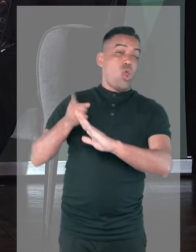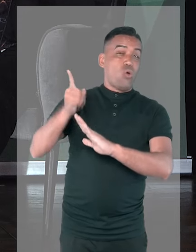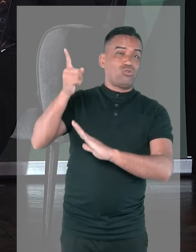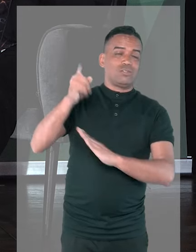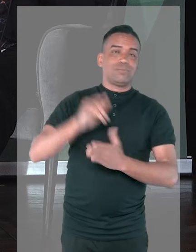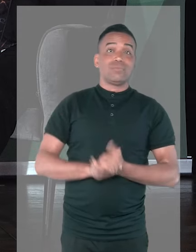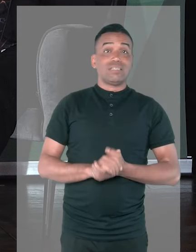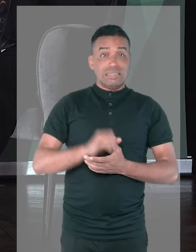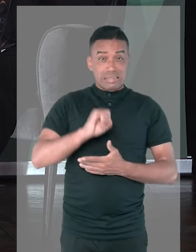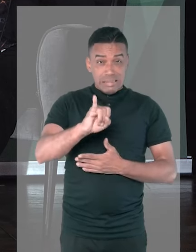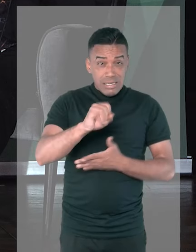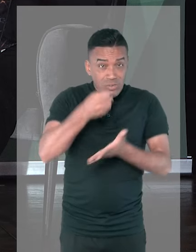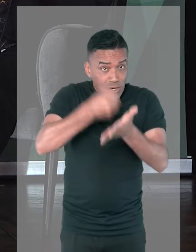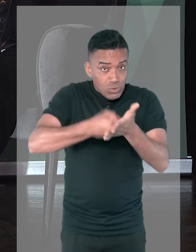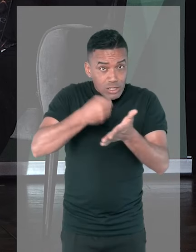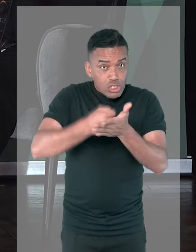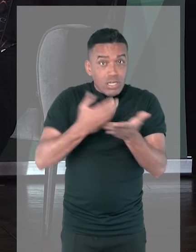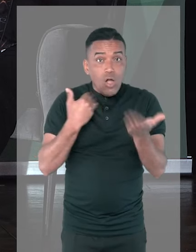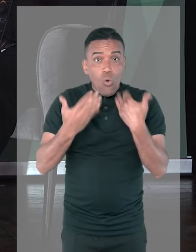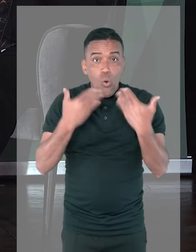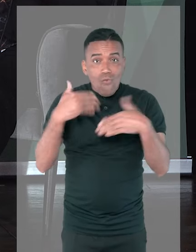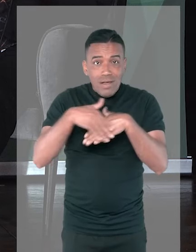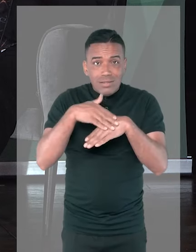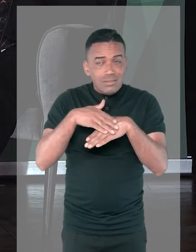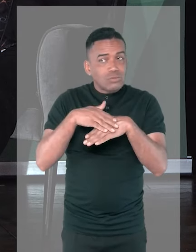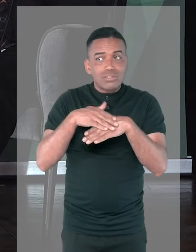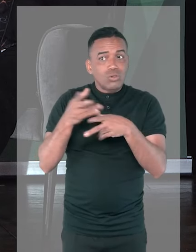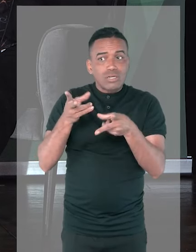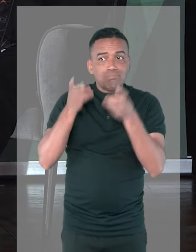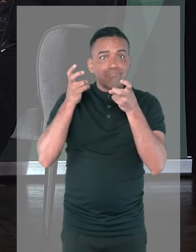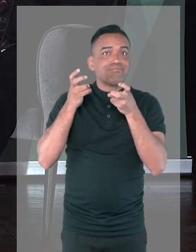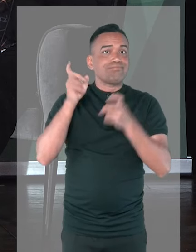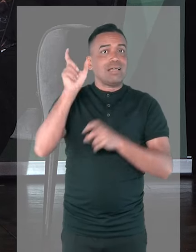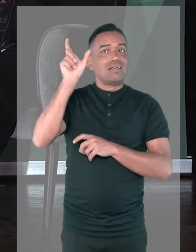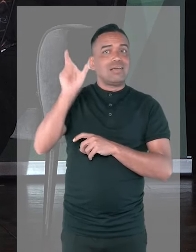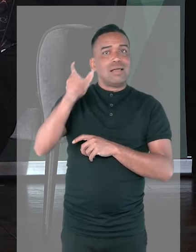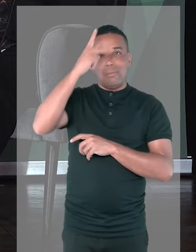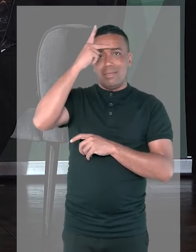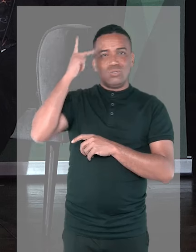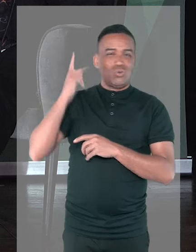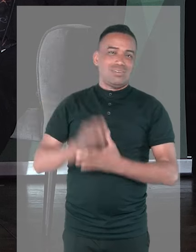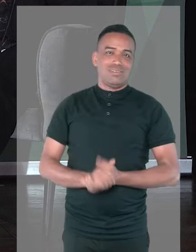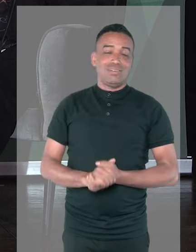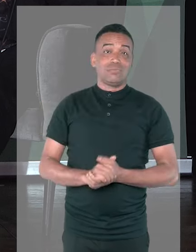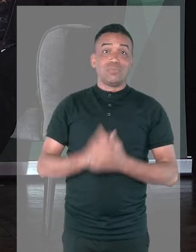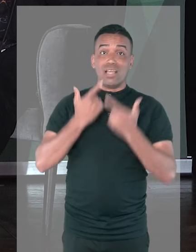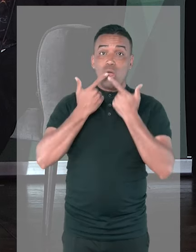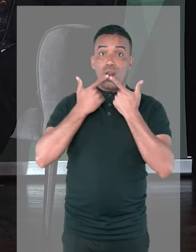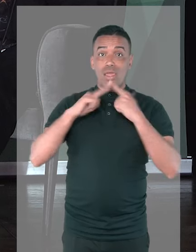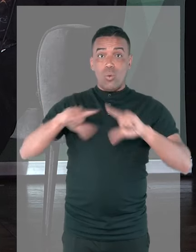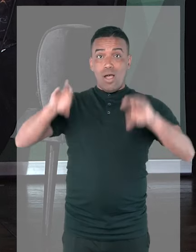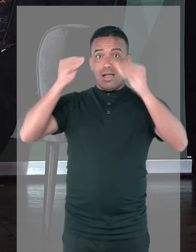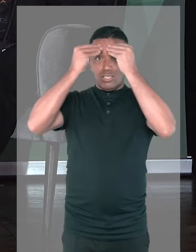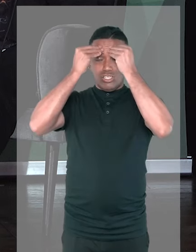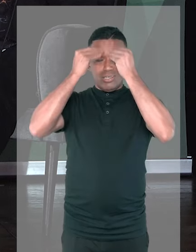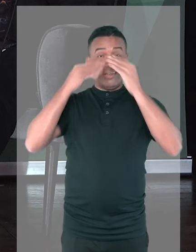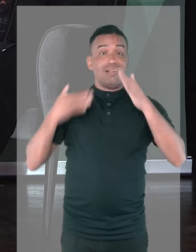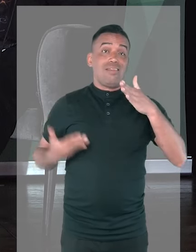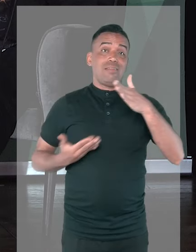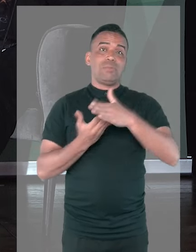não se dedica à conversação, você não consegue extrair das pessoas, porque as pessoas... A linguagem tem seus limites, e